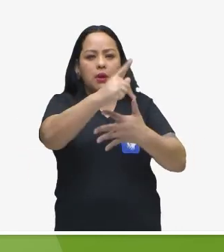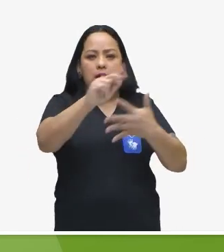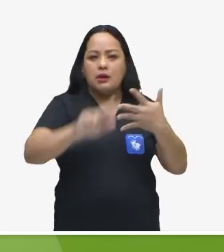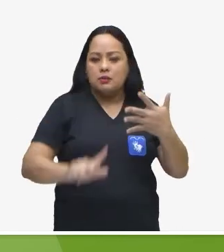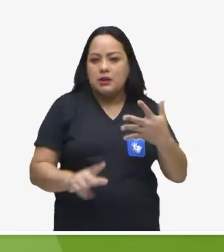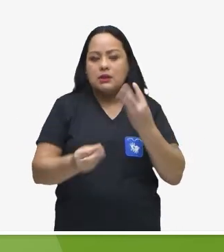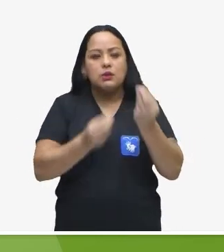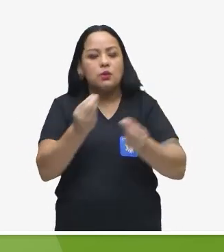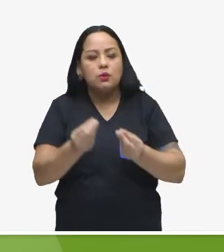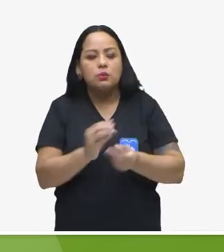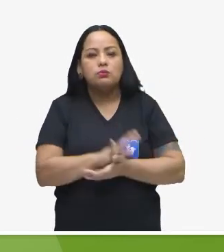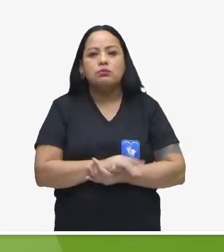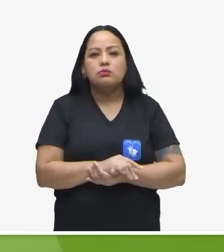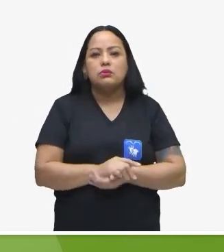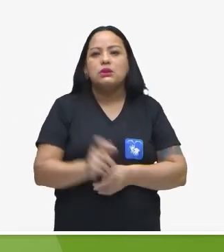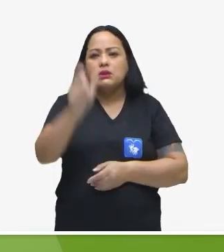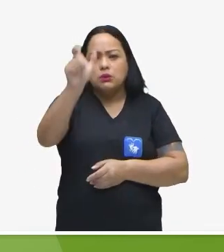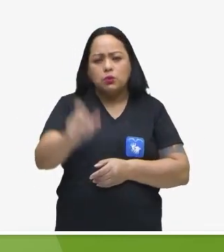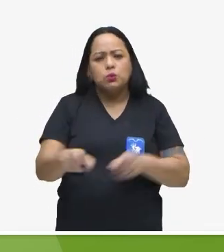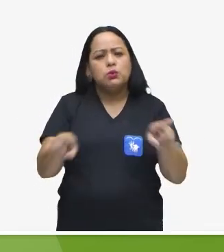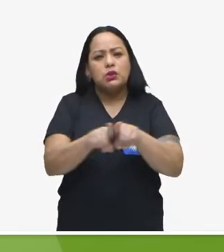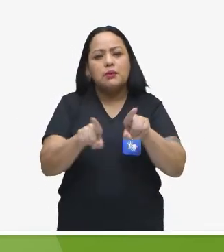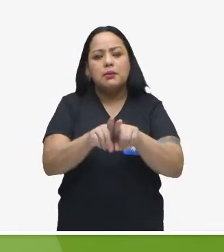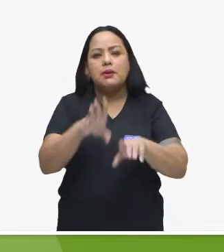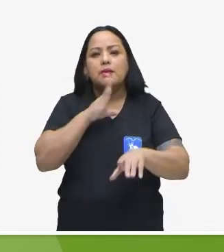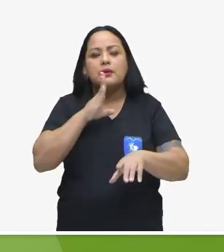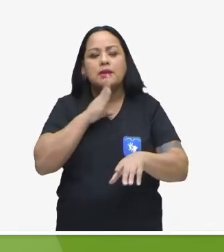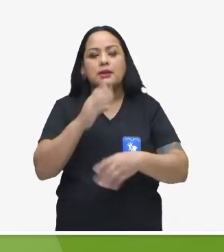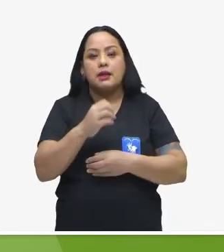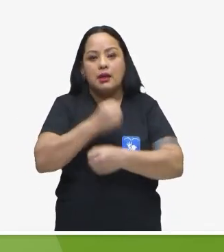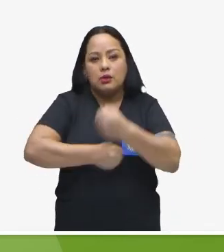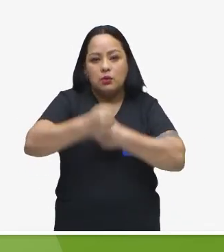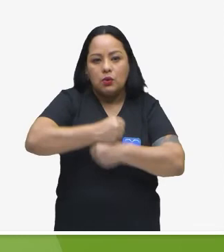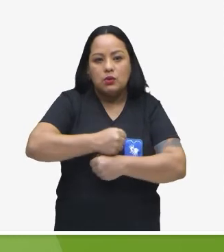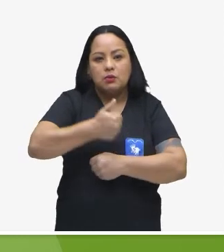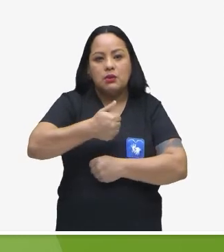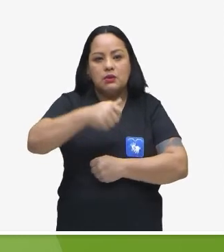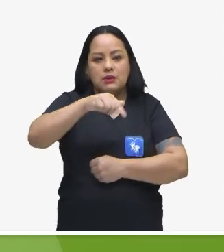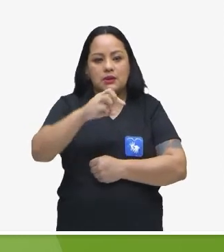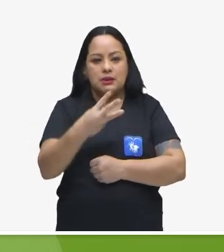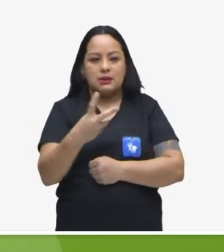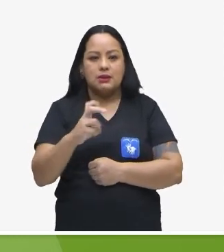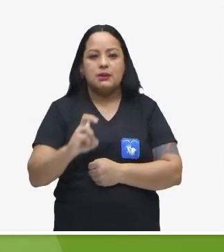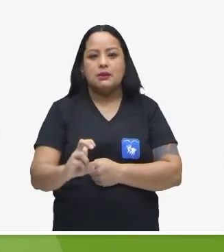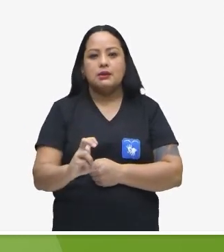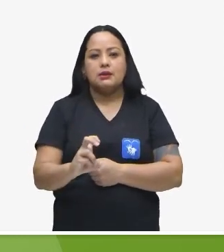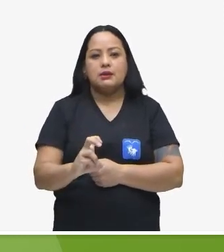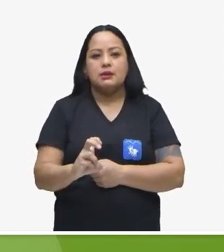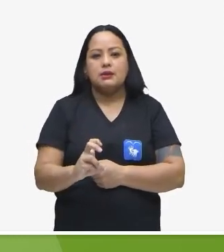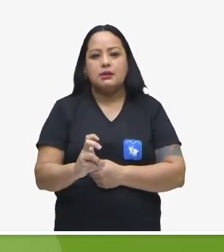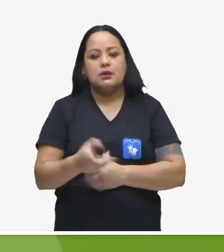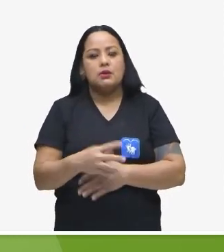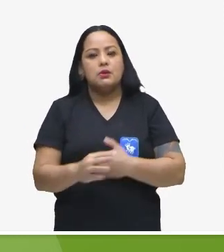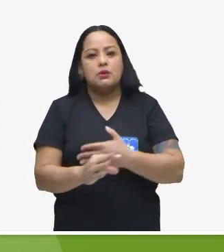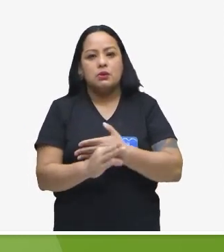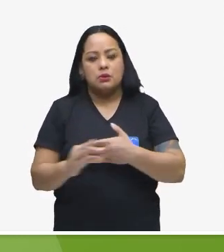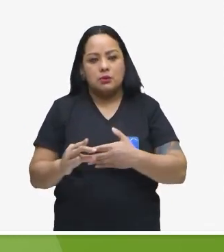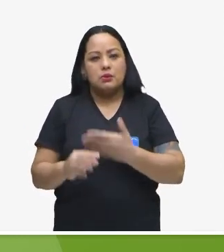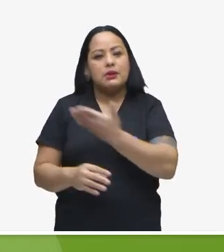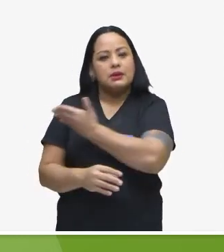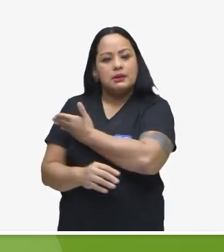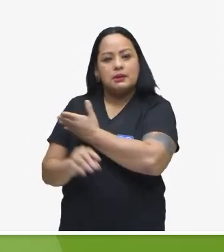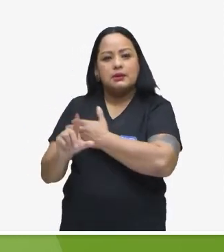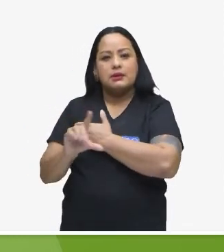gêneros, tudo daqueles indivíduos. Então, em 1735, o naturalista sueco Carl von